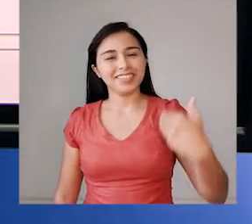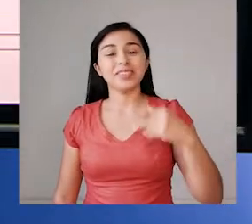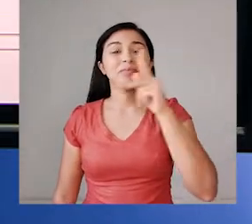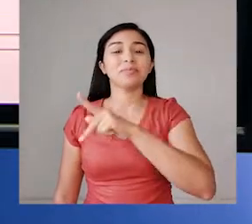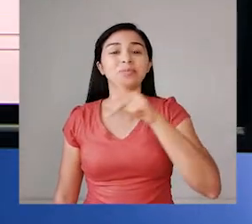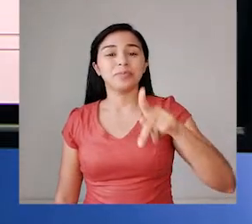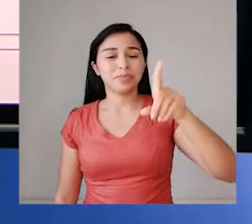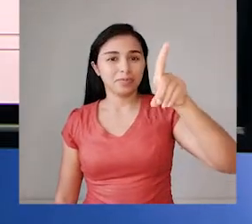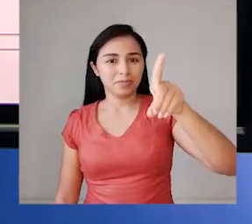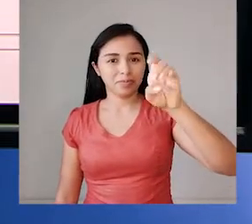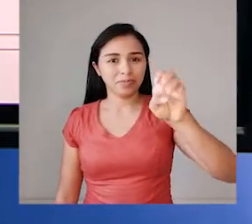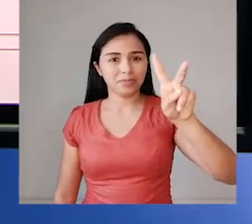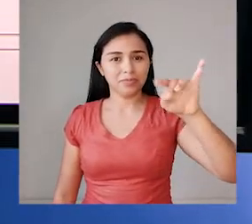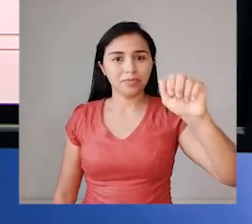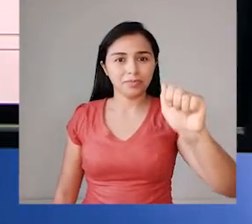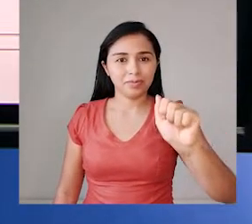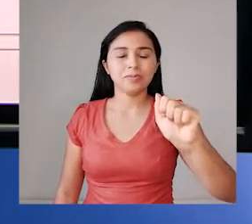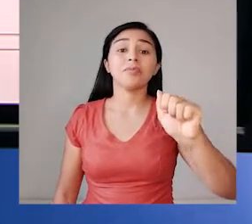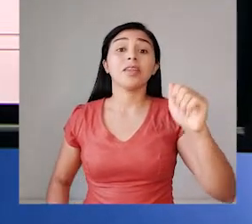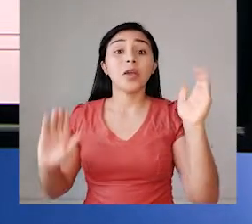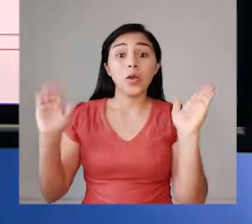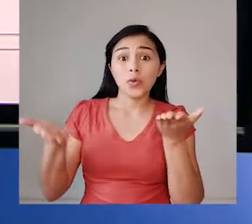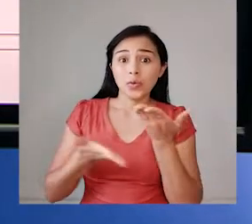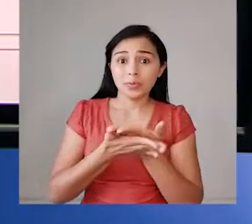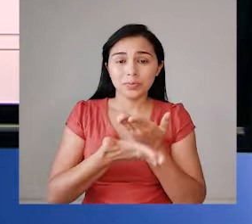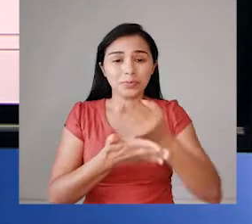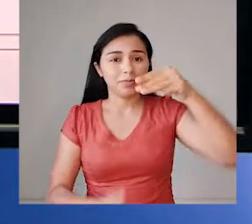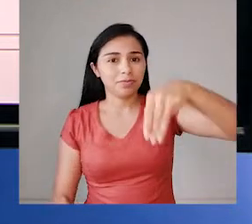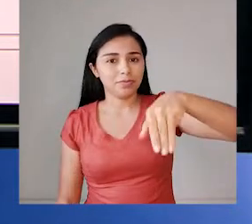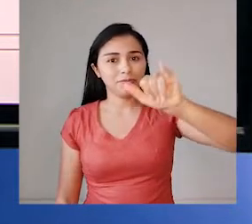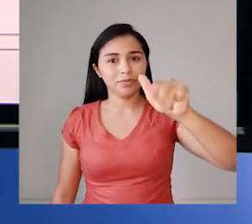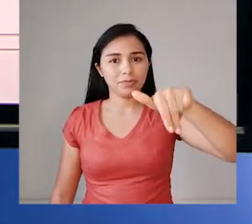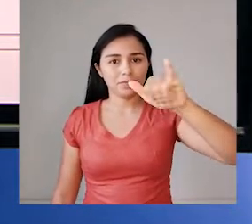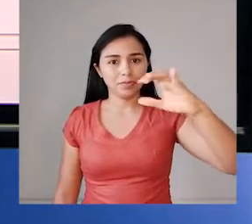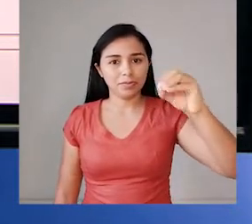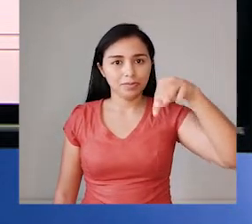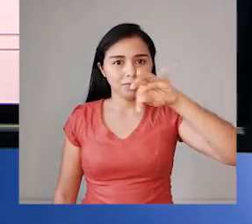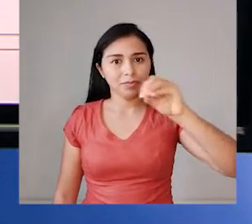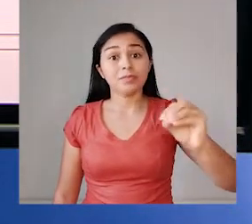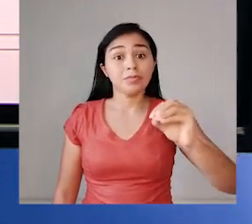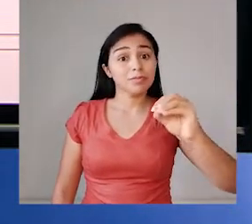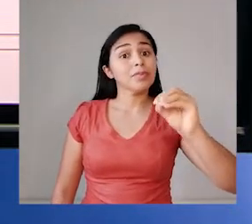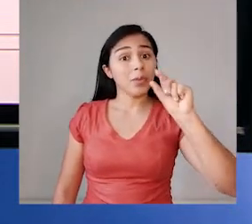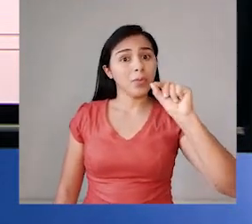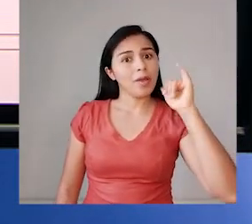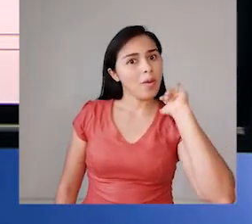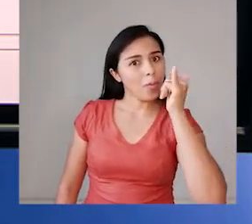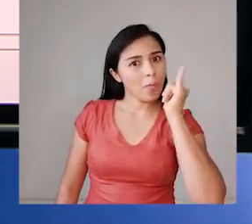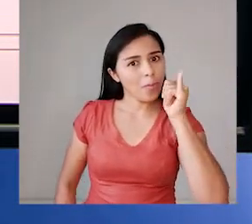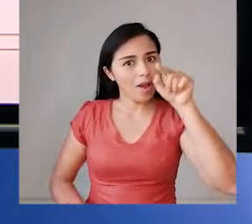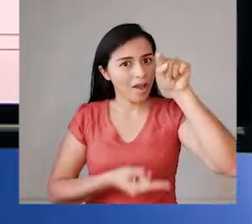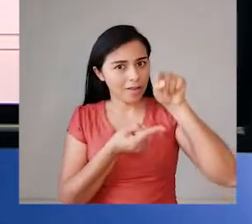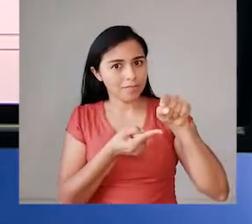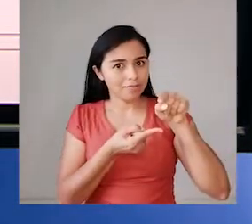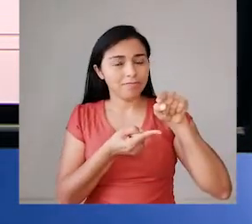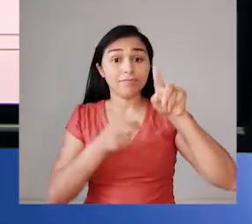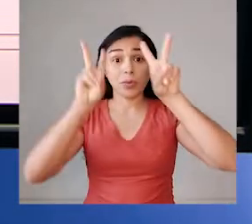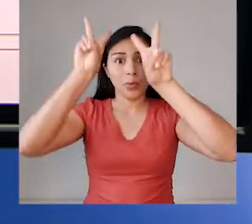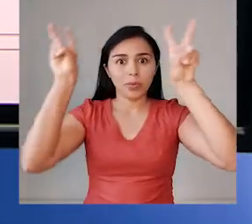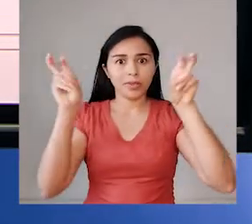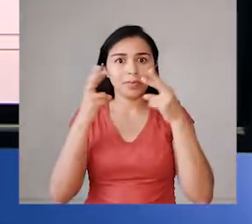Olá, eu sou a professora Deiva Vasconcelos e hoje nós vamos estudar mini conto e o mini